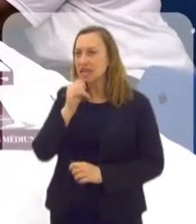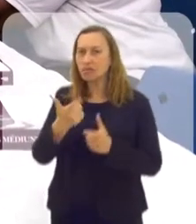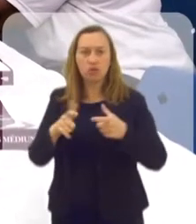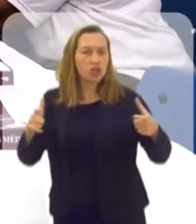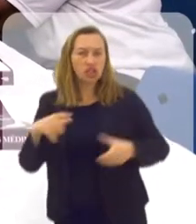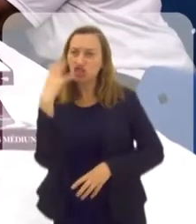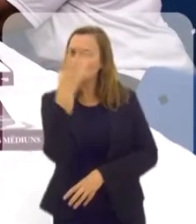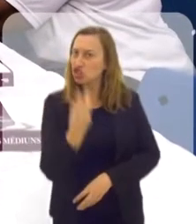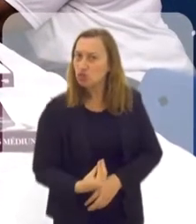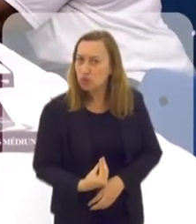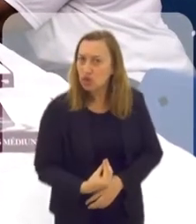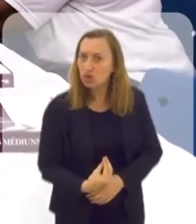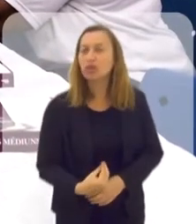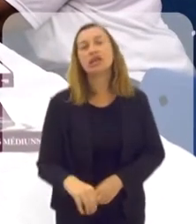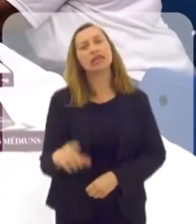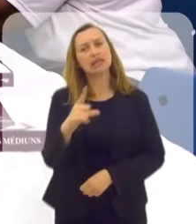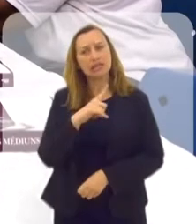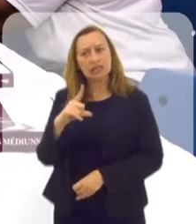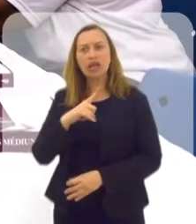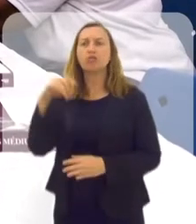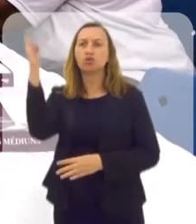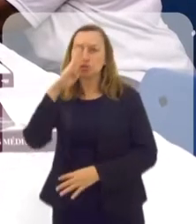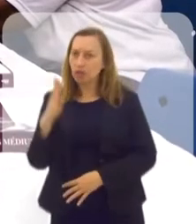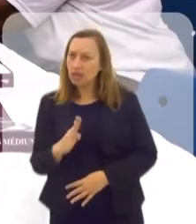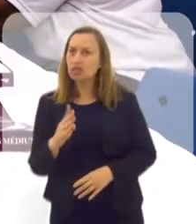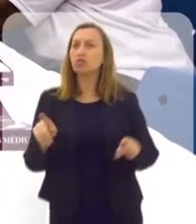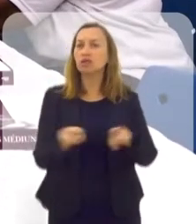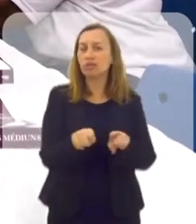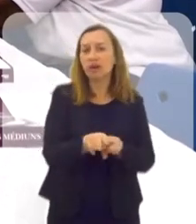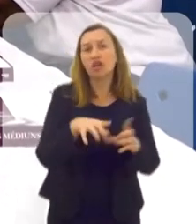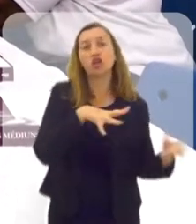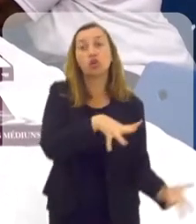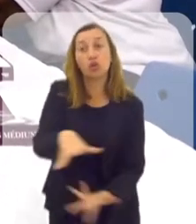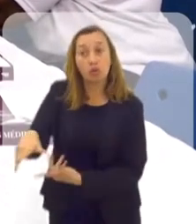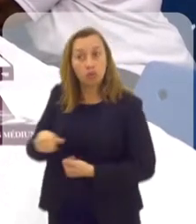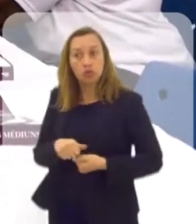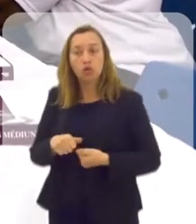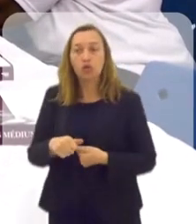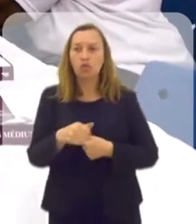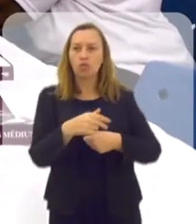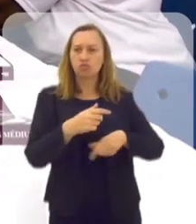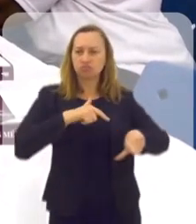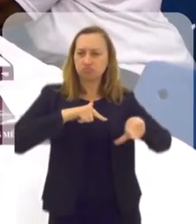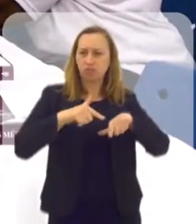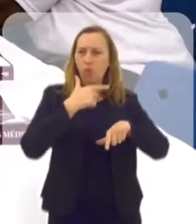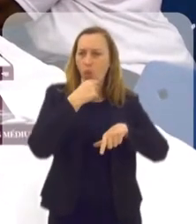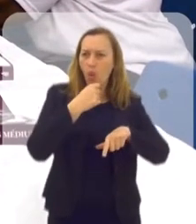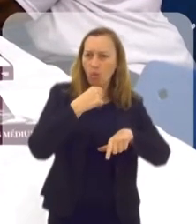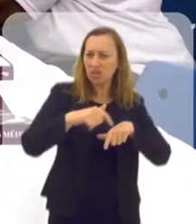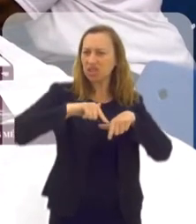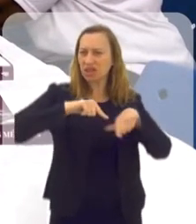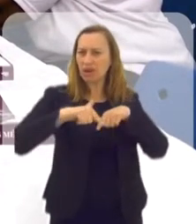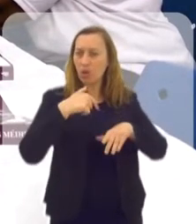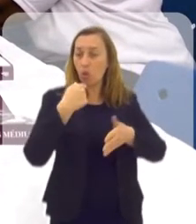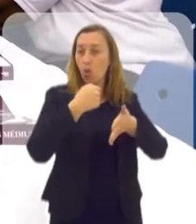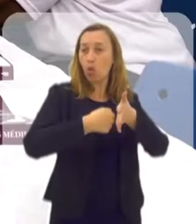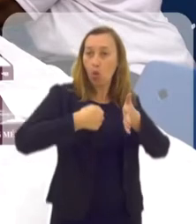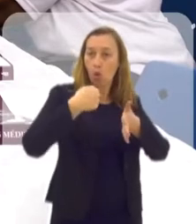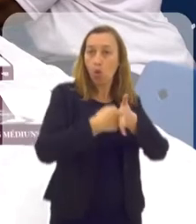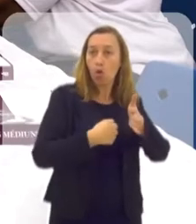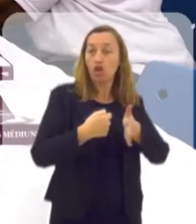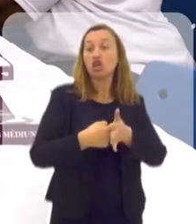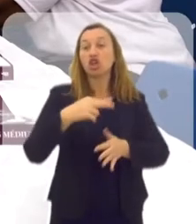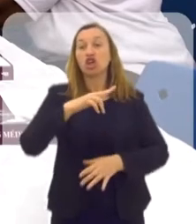maiores exemplos de espíritas que nós temos no Brasil e no mundo. Foi um trabalhador incansável que, em